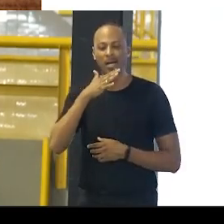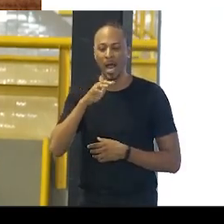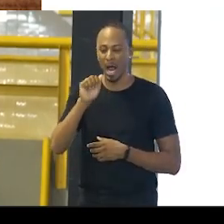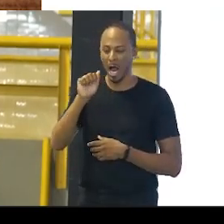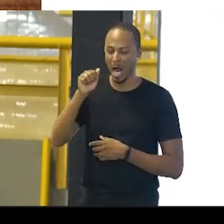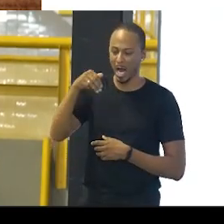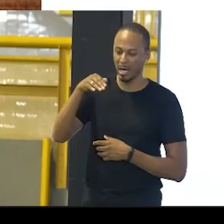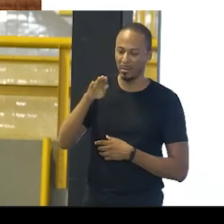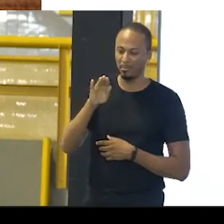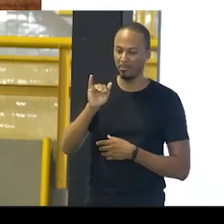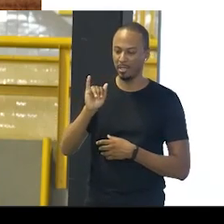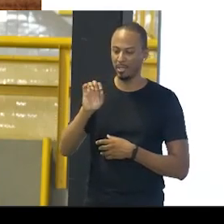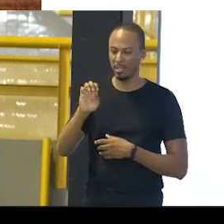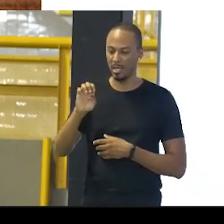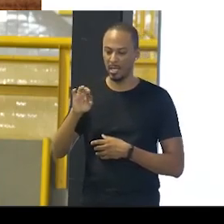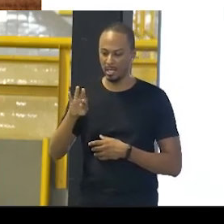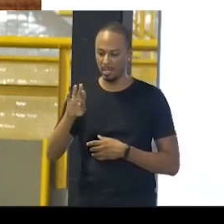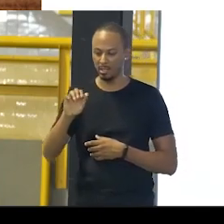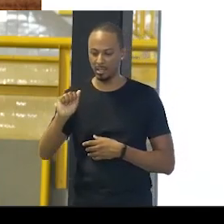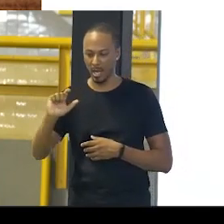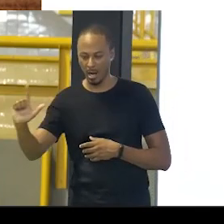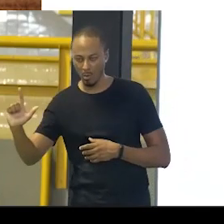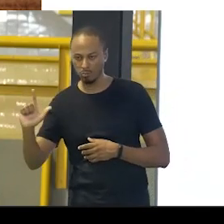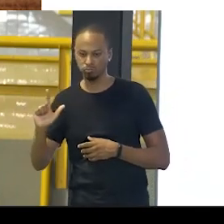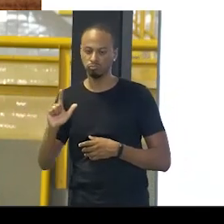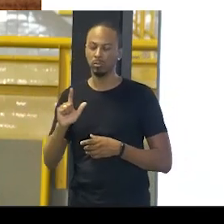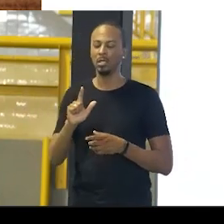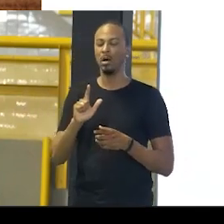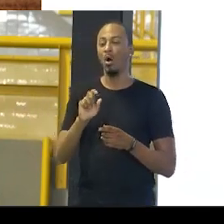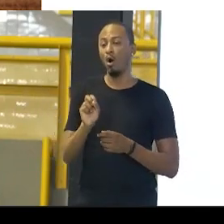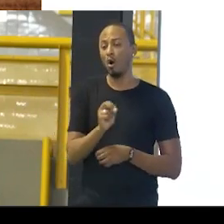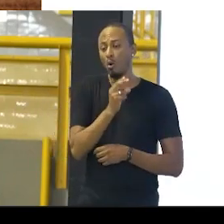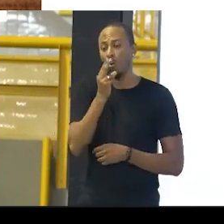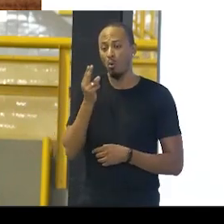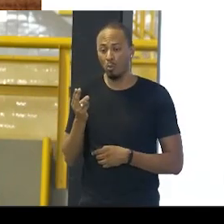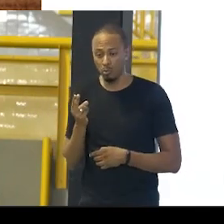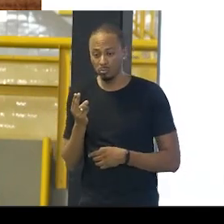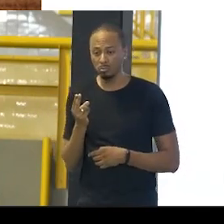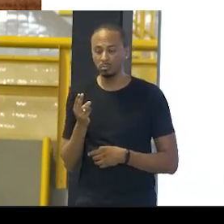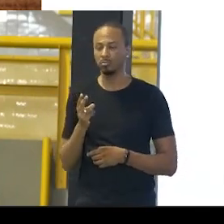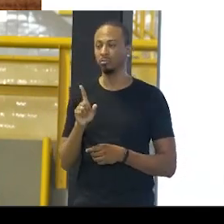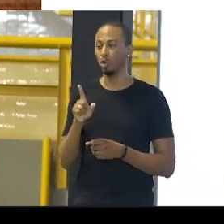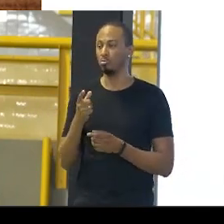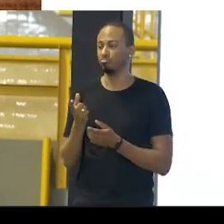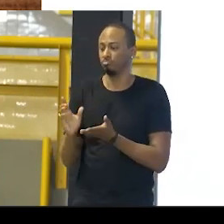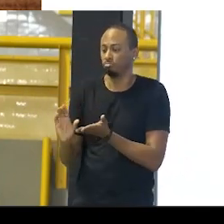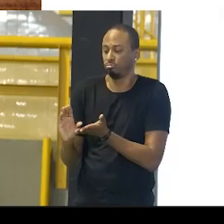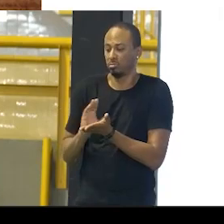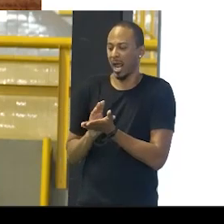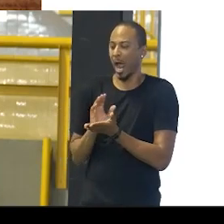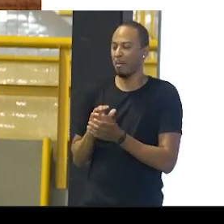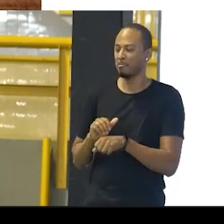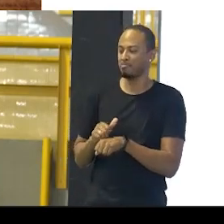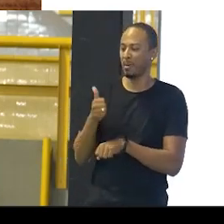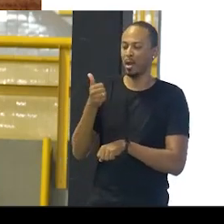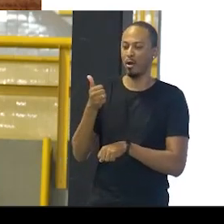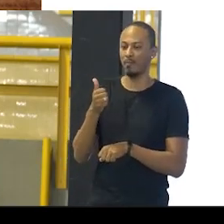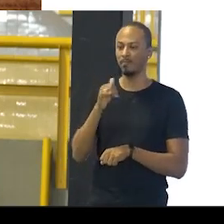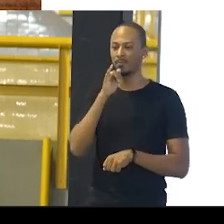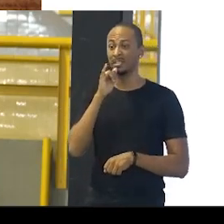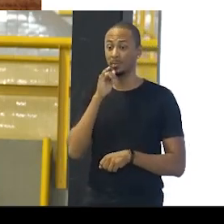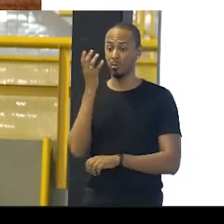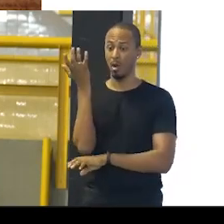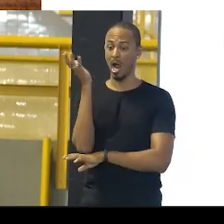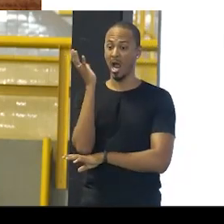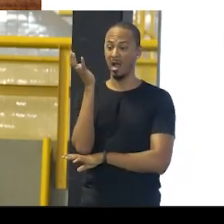bônus que vai gerar do ponto de vista econômico, do ponto de vista social, como tudo na vida. tá? Vai derrubar uma árvore, você vai ficar